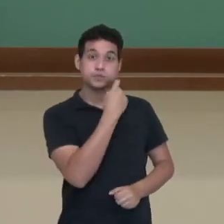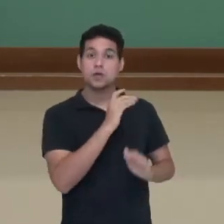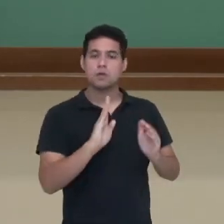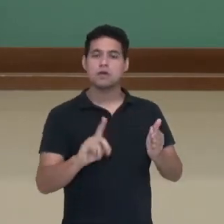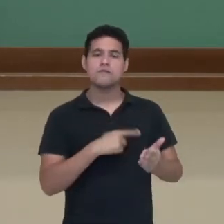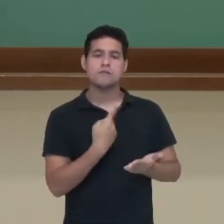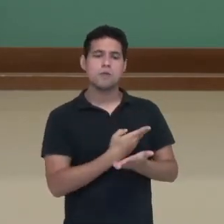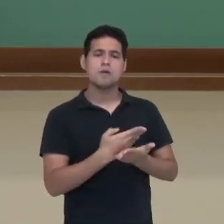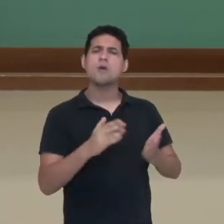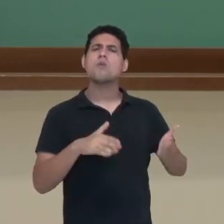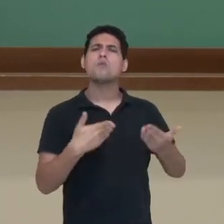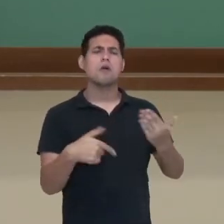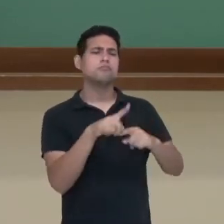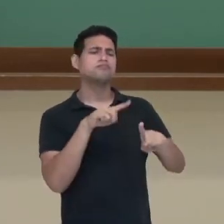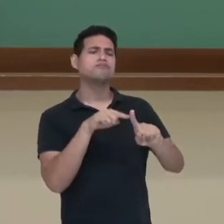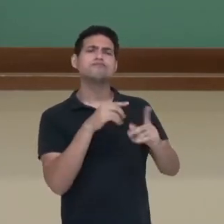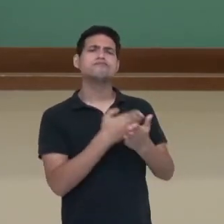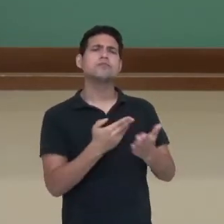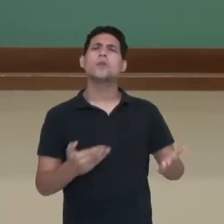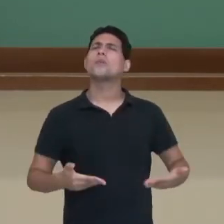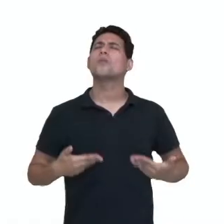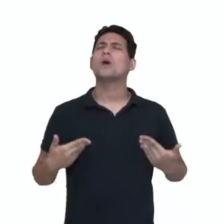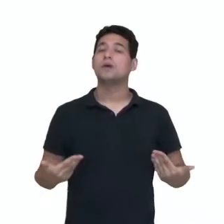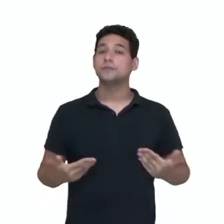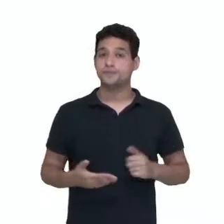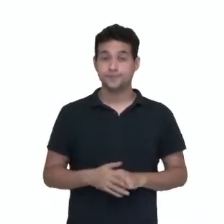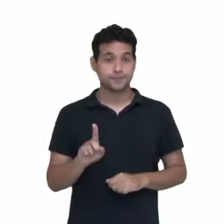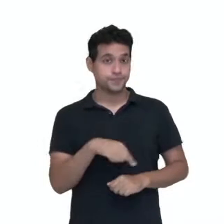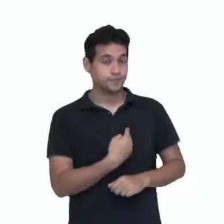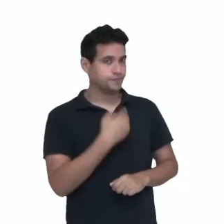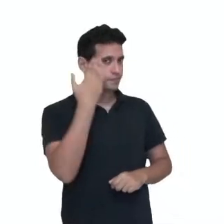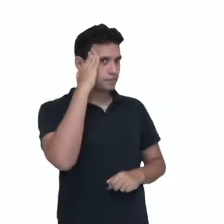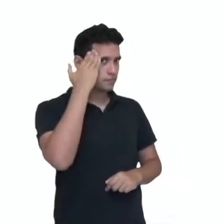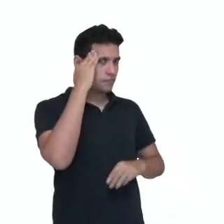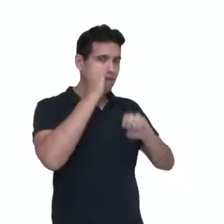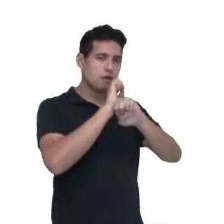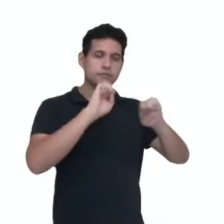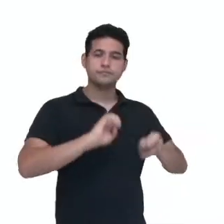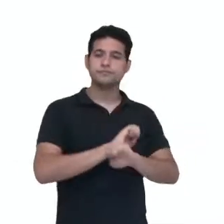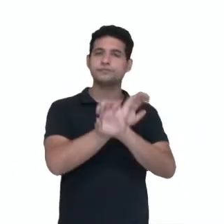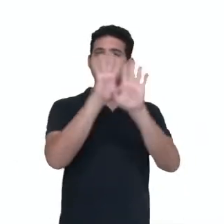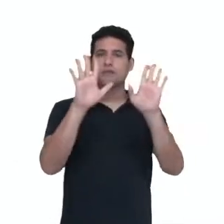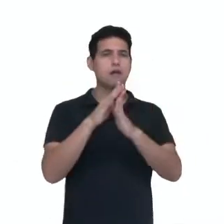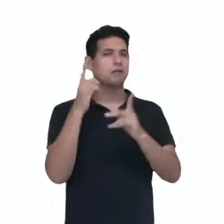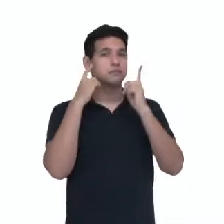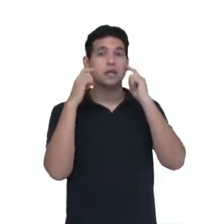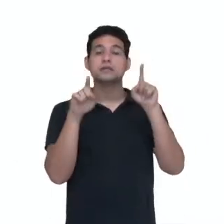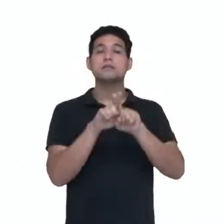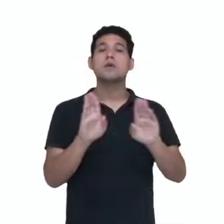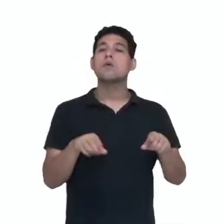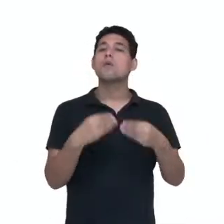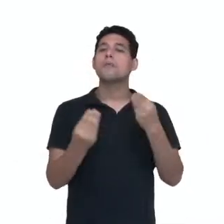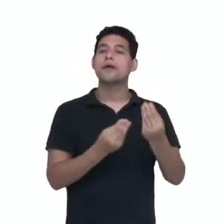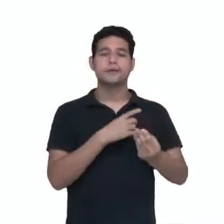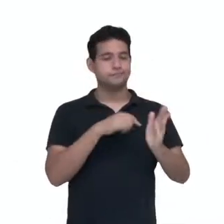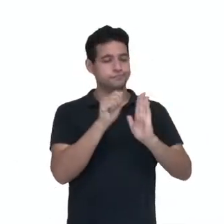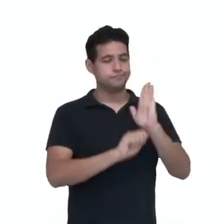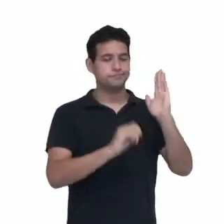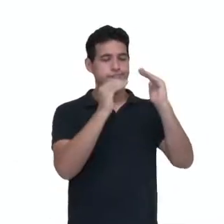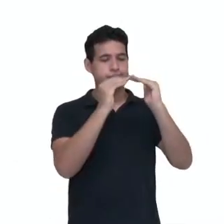começar. Quais são os objetivos da nossa aula? Compreender as conjunções de coordenação e suas funções dentro do